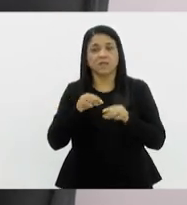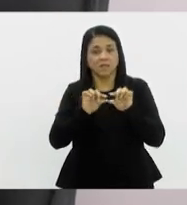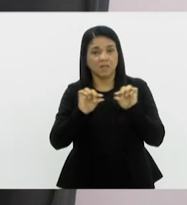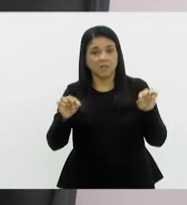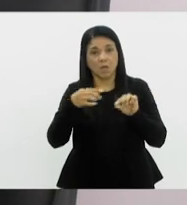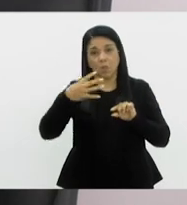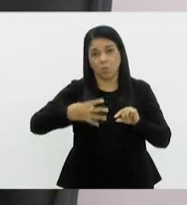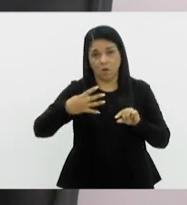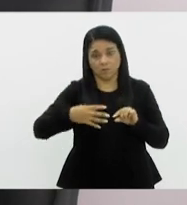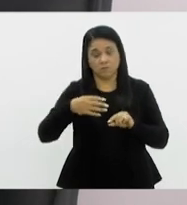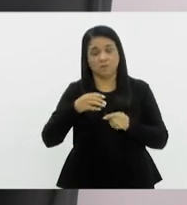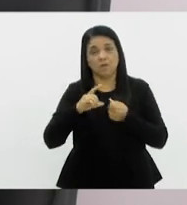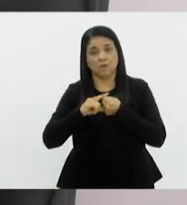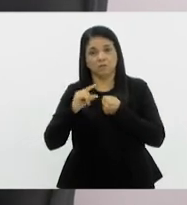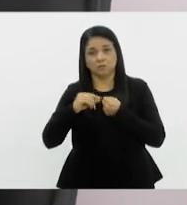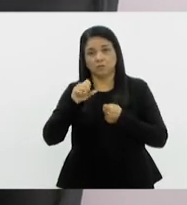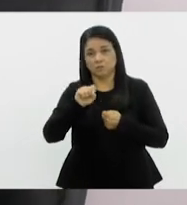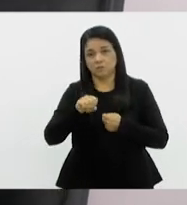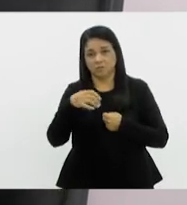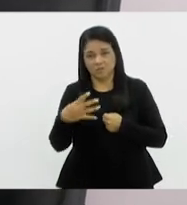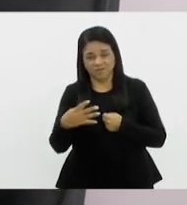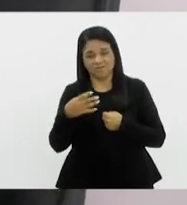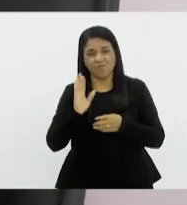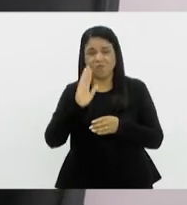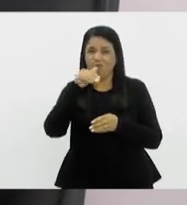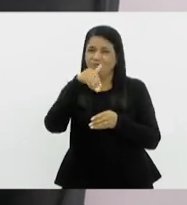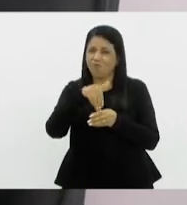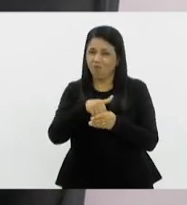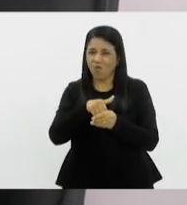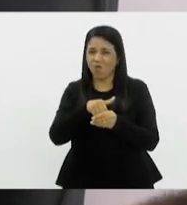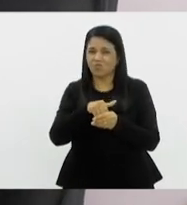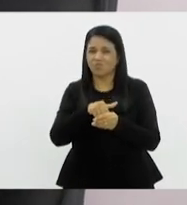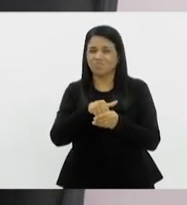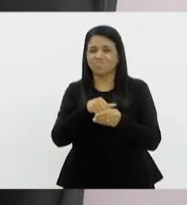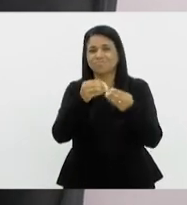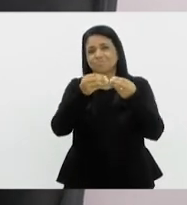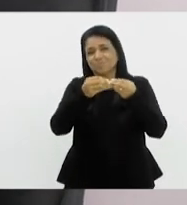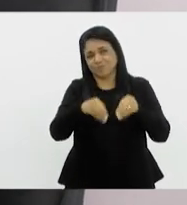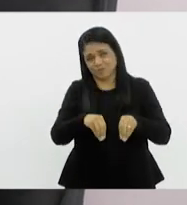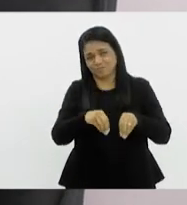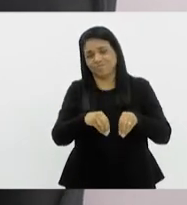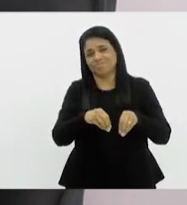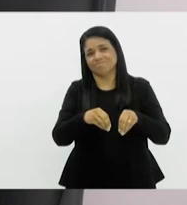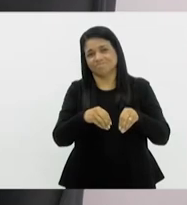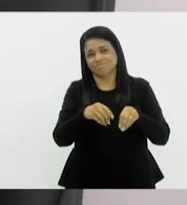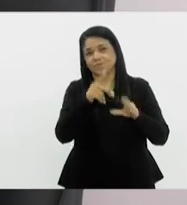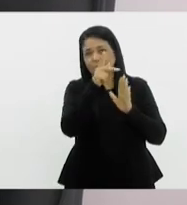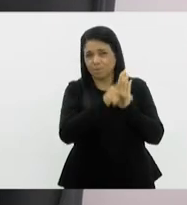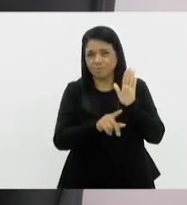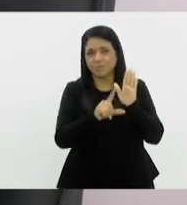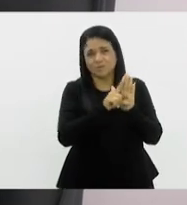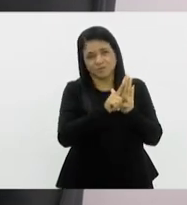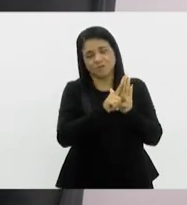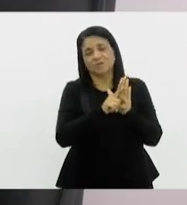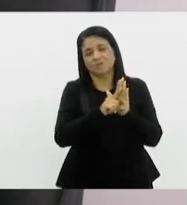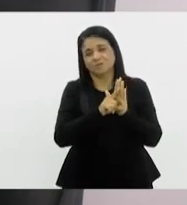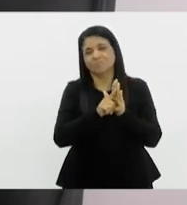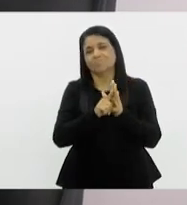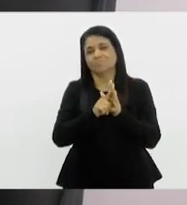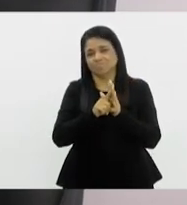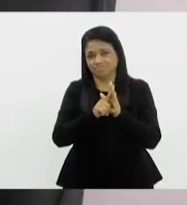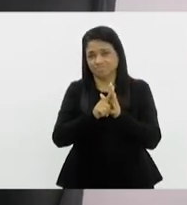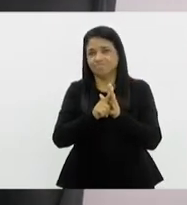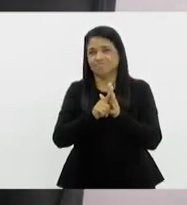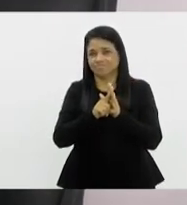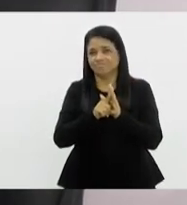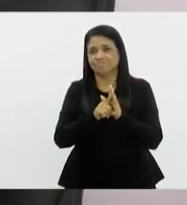Então, com base nesses dois, eu vou dar um voto... Contrário. Um voto pela prejudicabilidade da matéria em razão desses artigos que eu apresentei. Ele sugere ao autor...